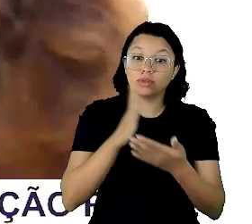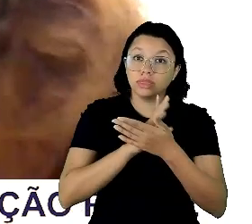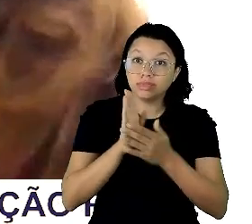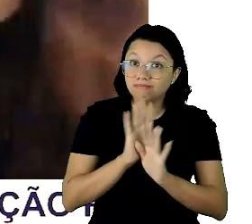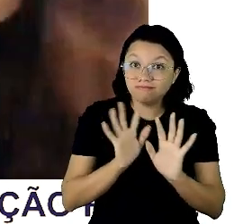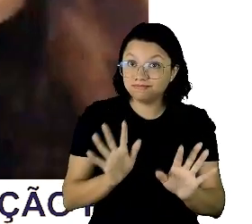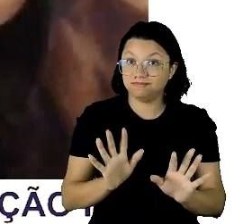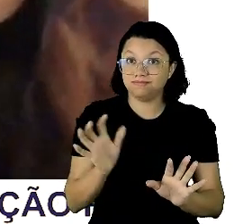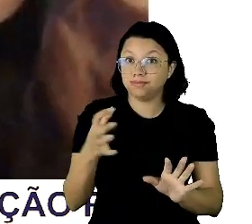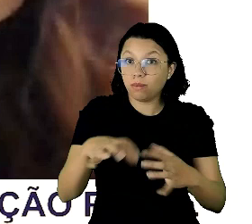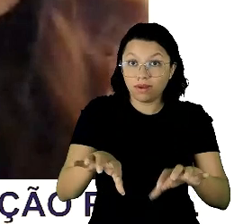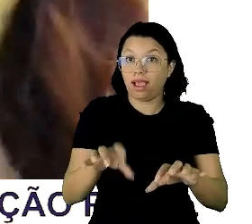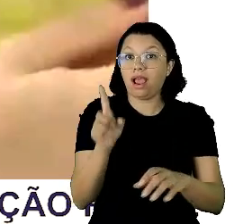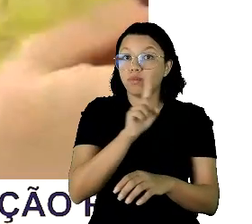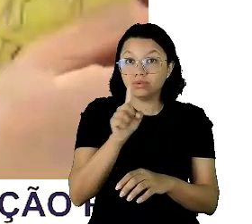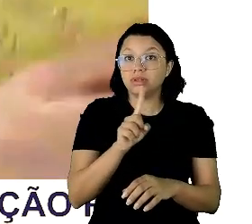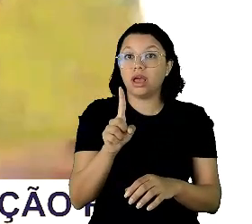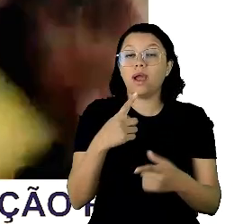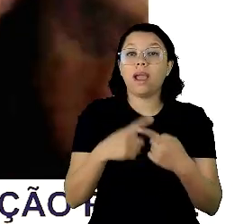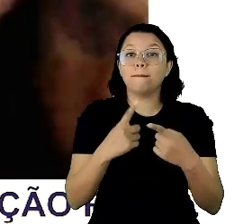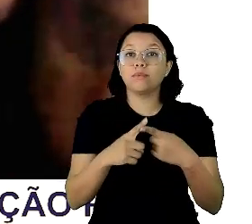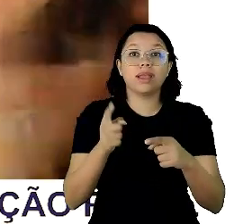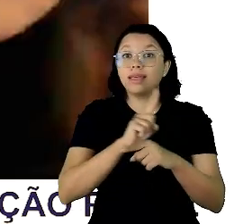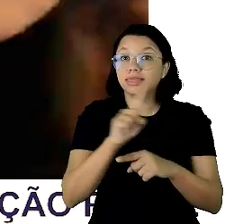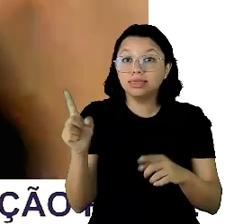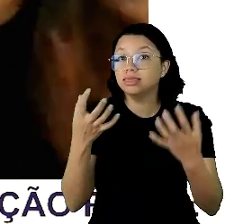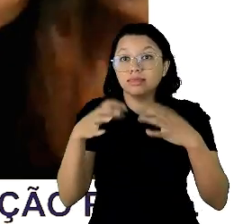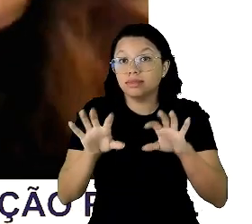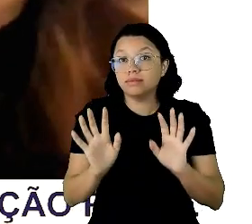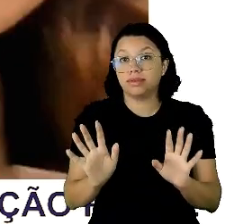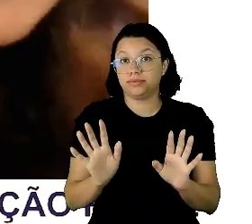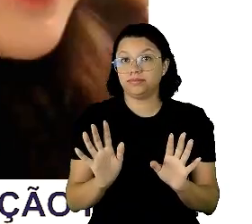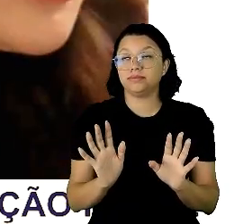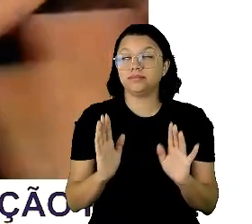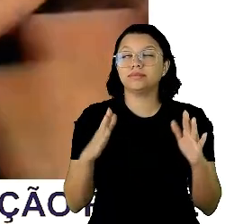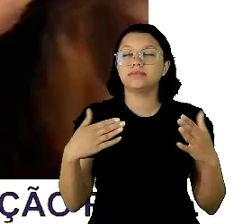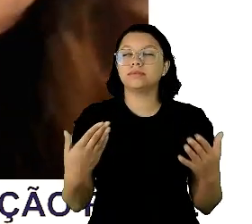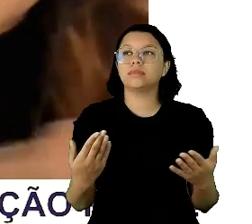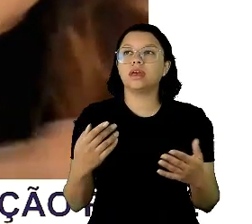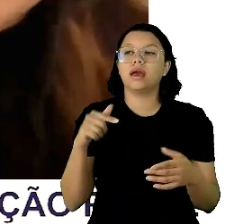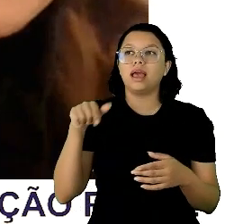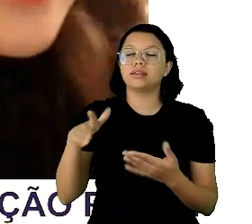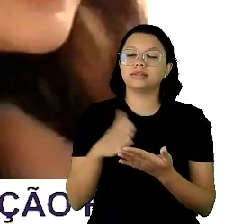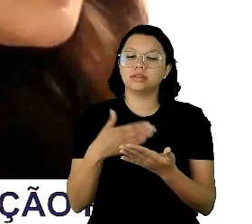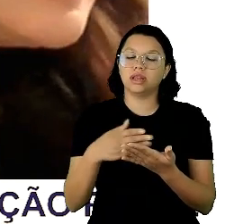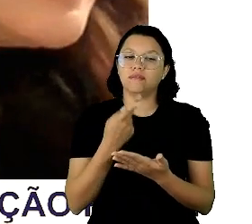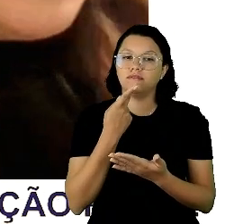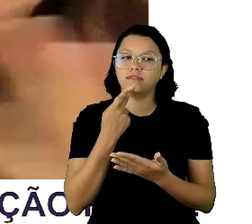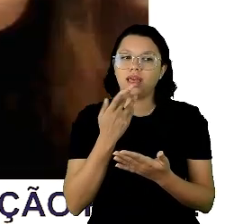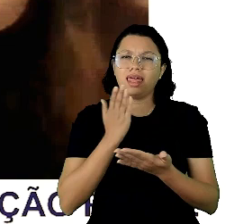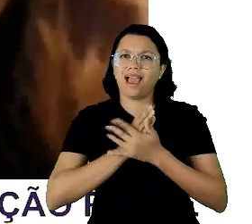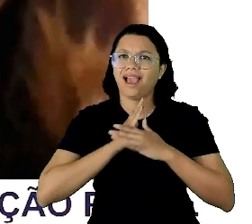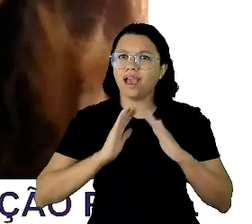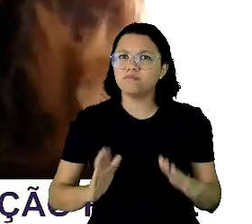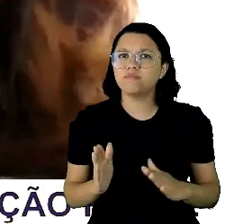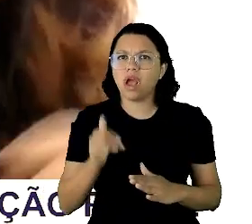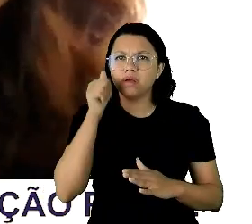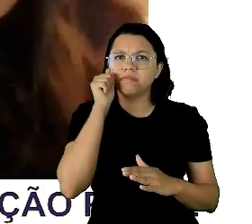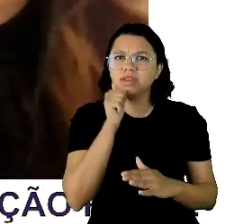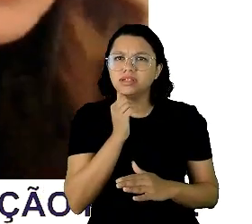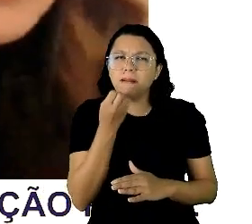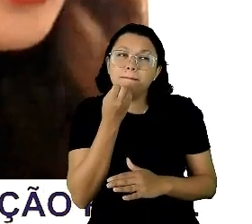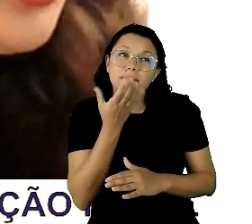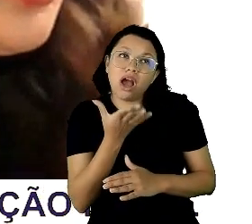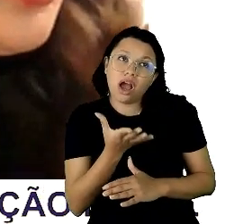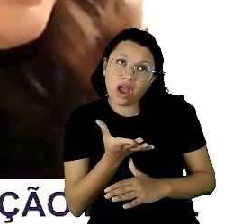A Chimamanda fala, né? Eu adoro essa parte que ela fala que chega de meninas boazinhas. A gente fica criando as nossas filhas para serem boazinhas, para agradar